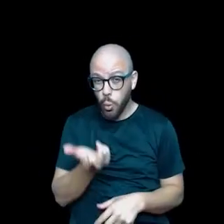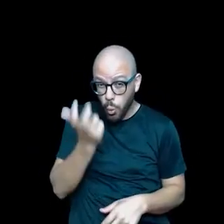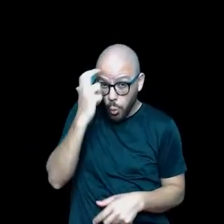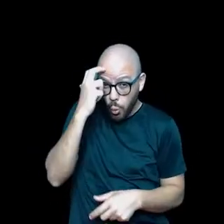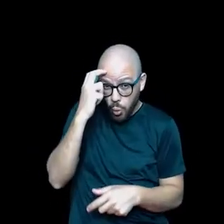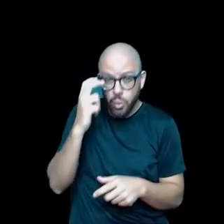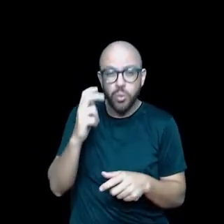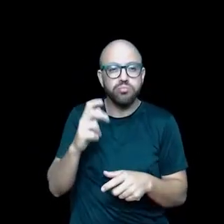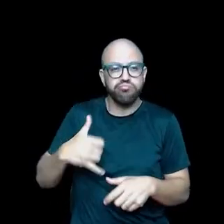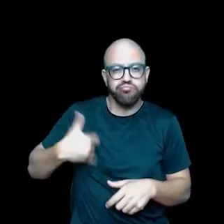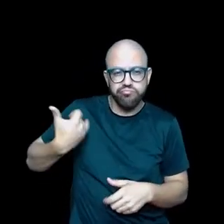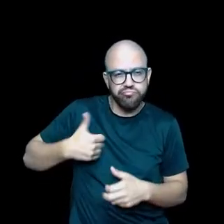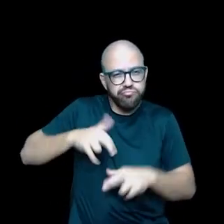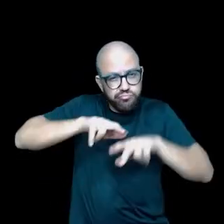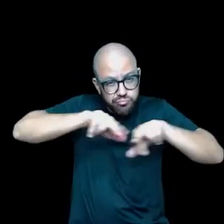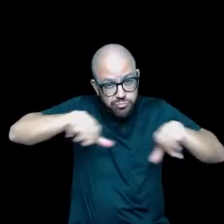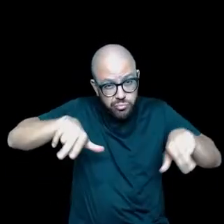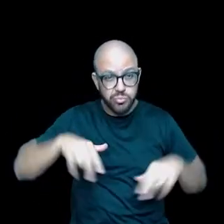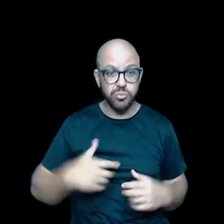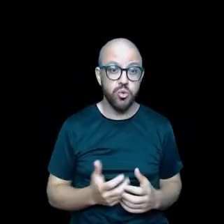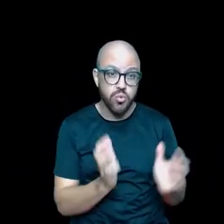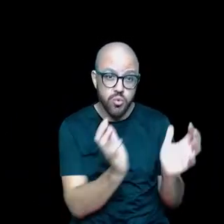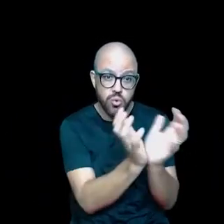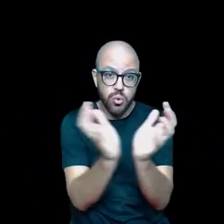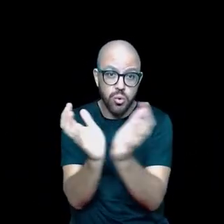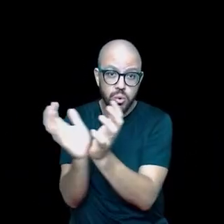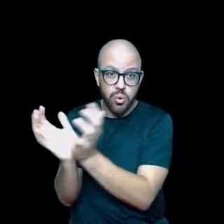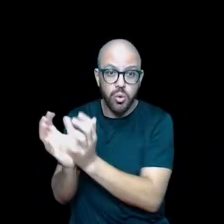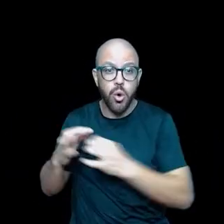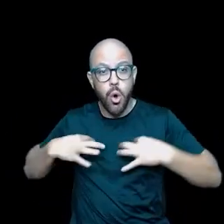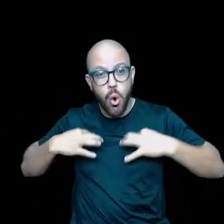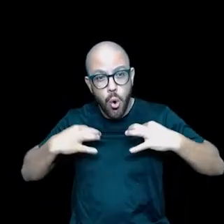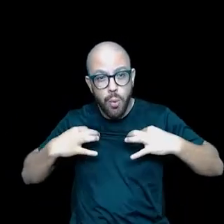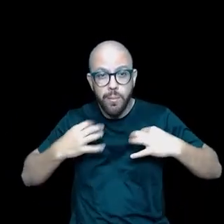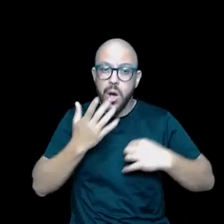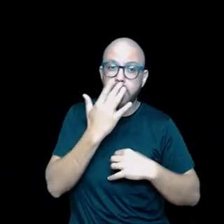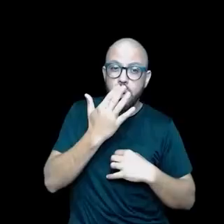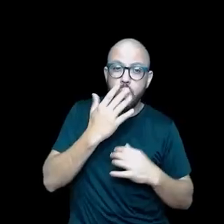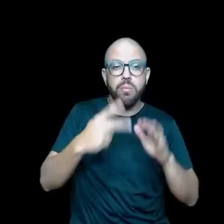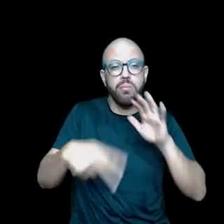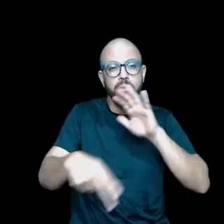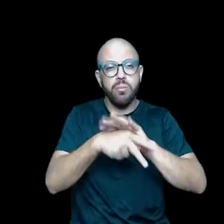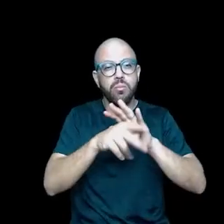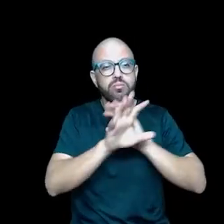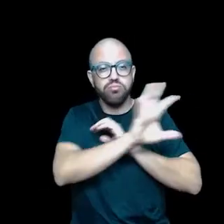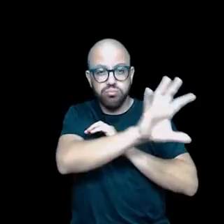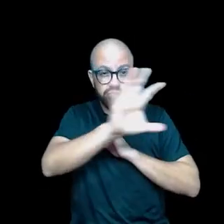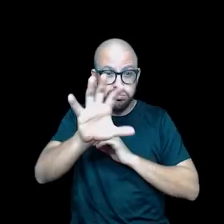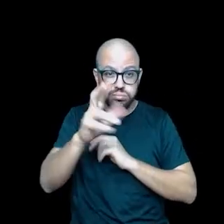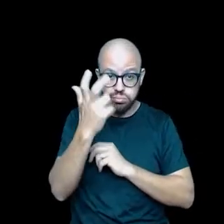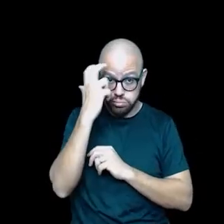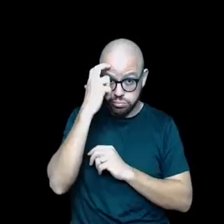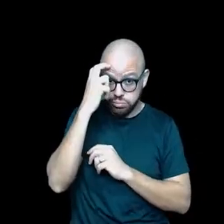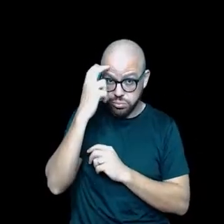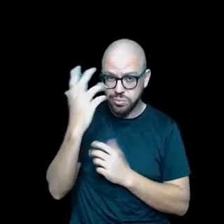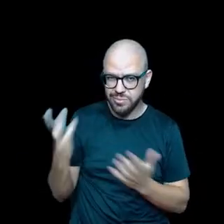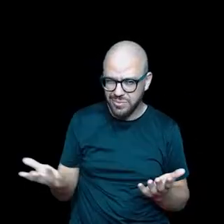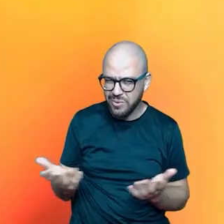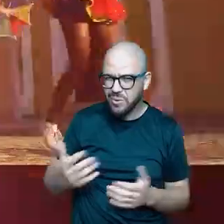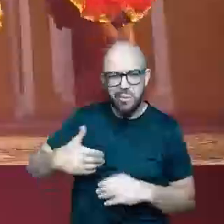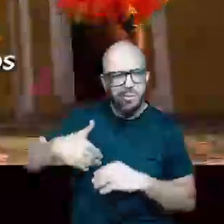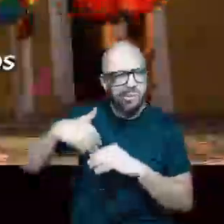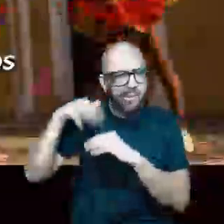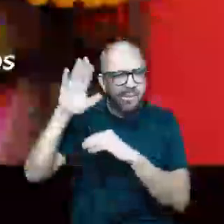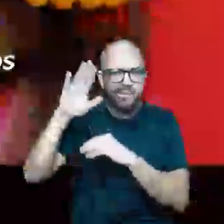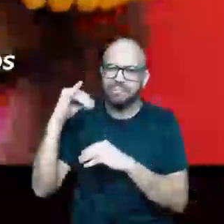vídeo é plural, com agentes culturais de todas as idades, etnias, roupas e figurinos coloridos próprios de cada expressão